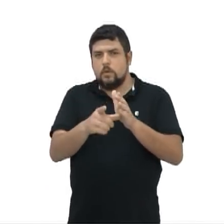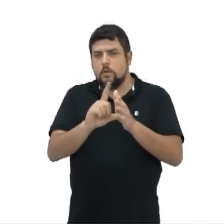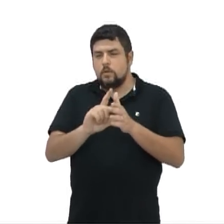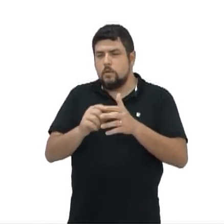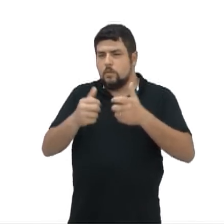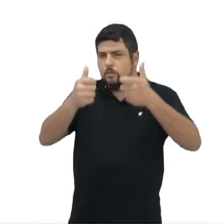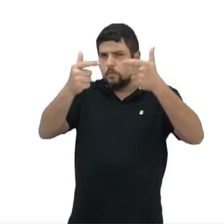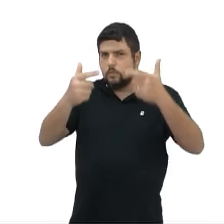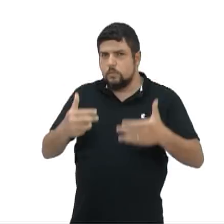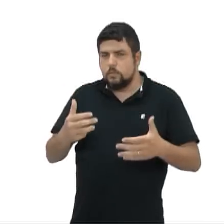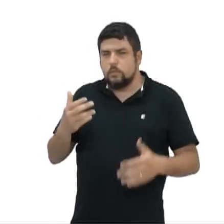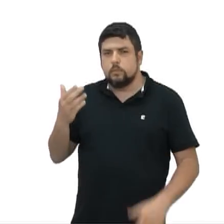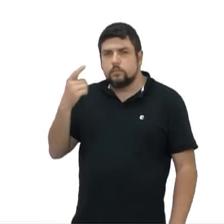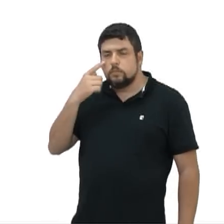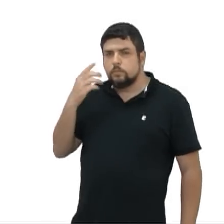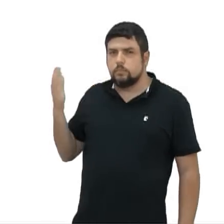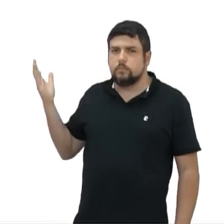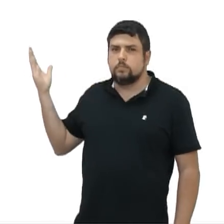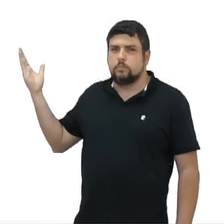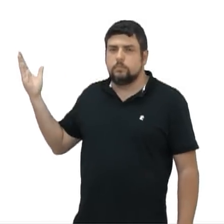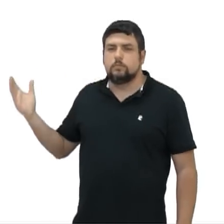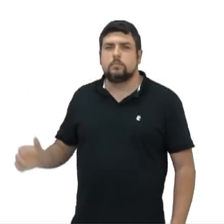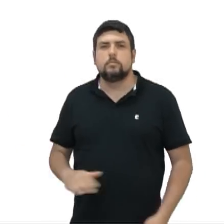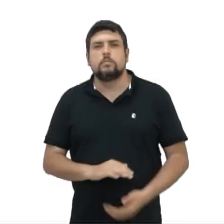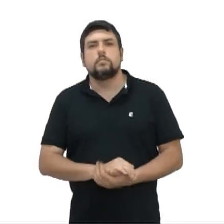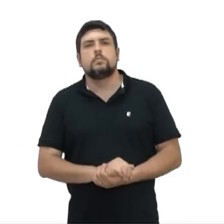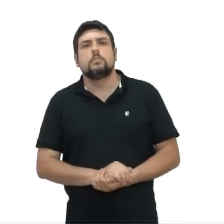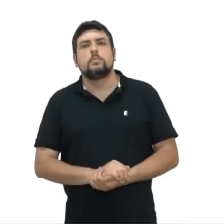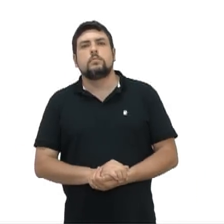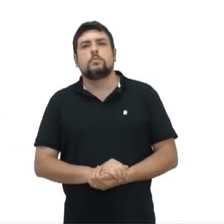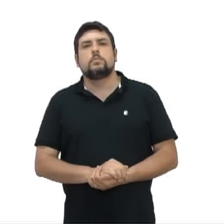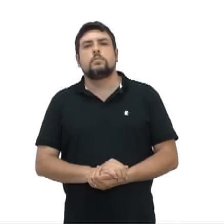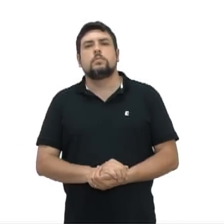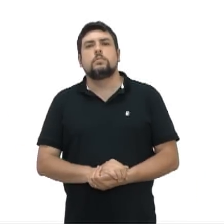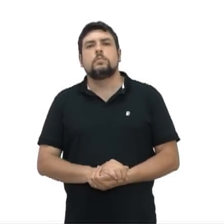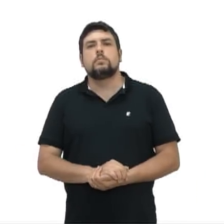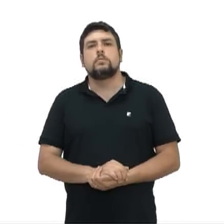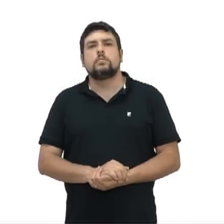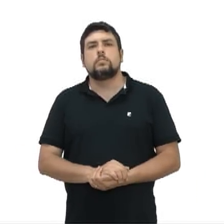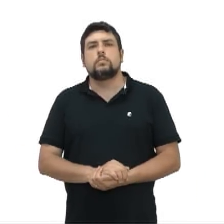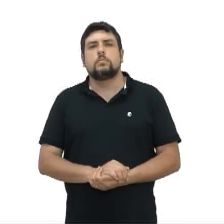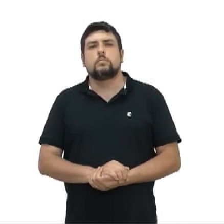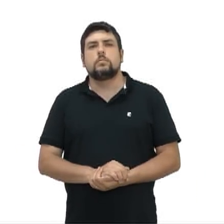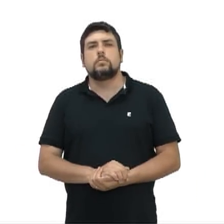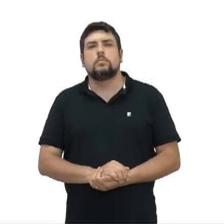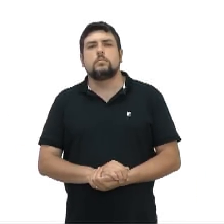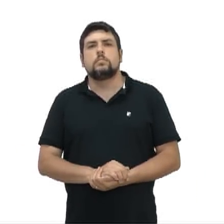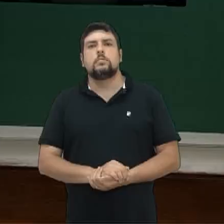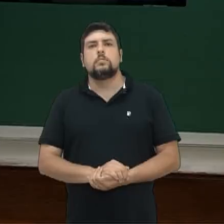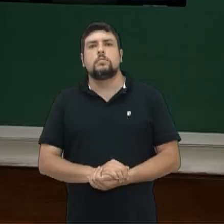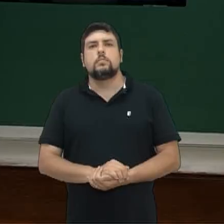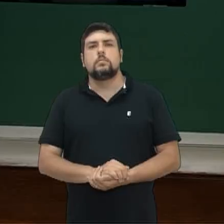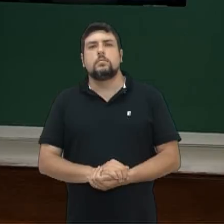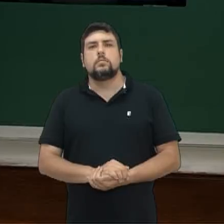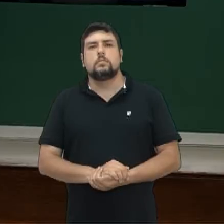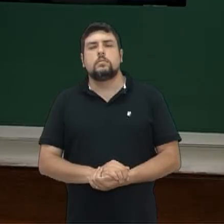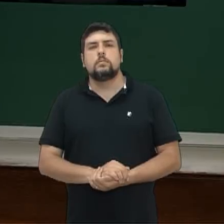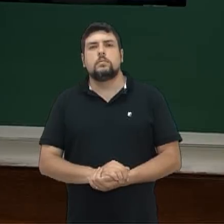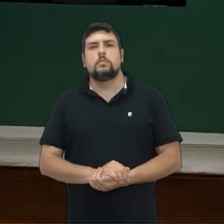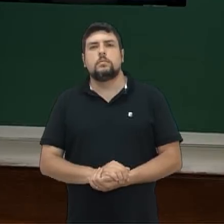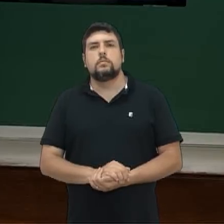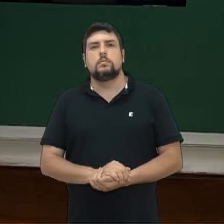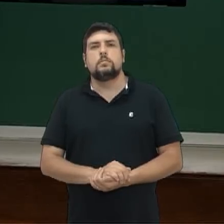0,5. Essa divisão por 10 a gente pode deslocar a vírgula, como eu mencionei agora há pouco para vocês. A gente tem uma nova divisão por